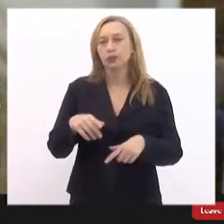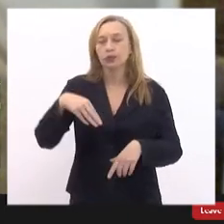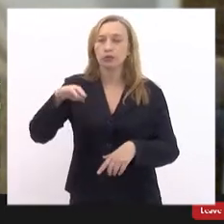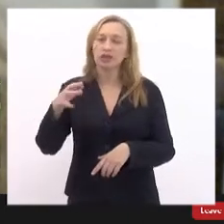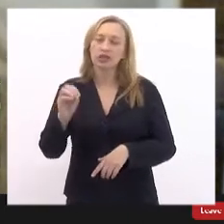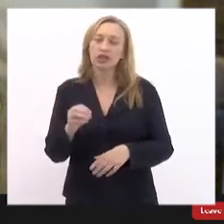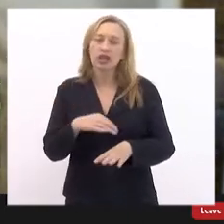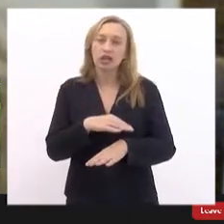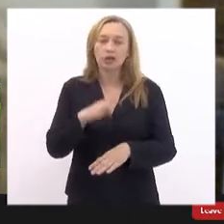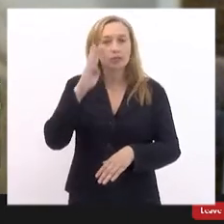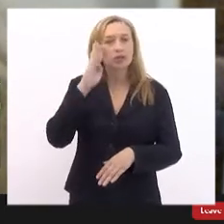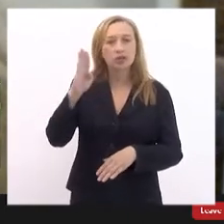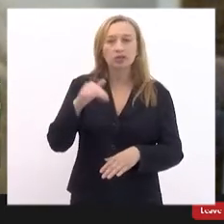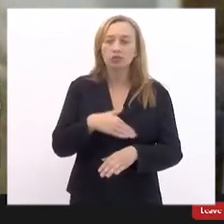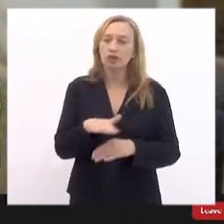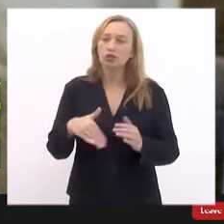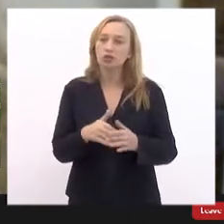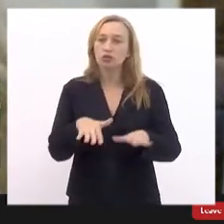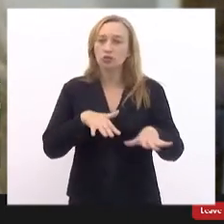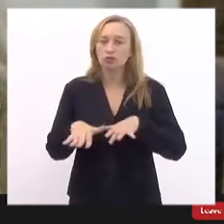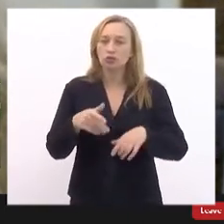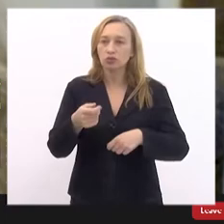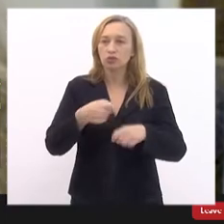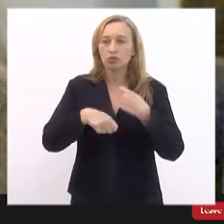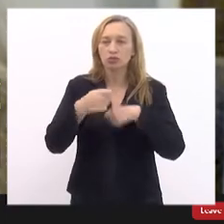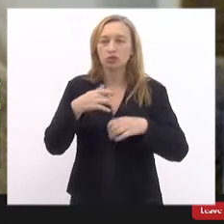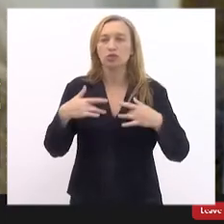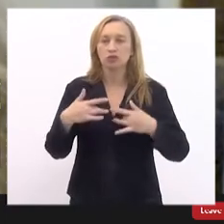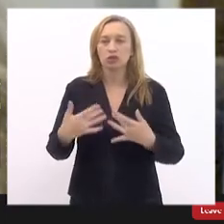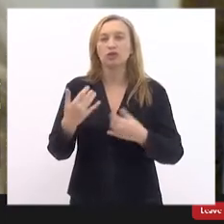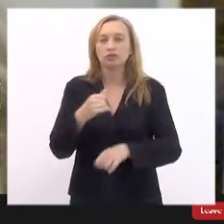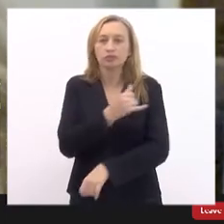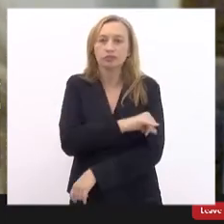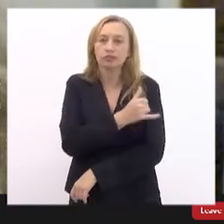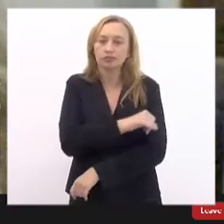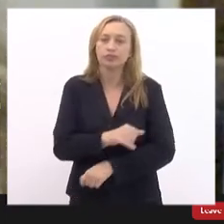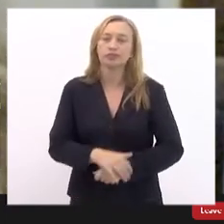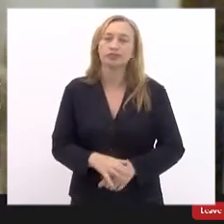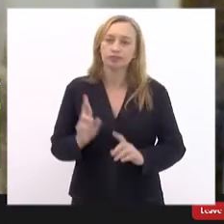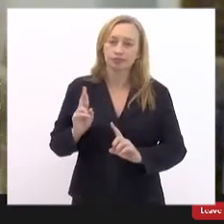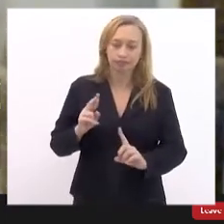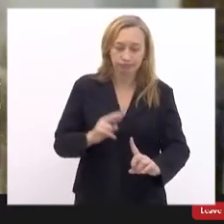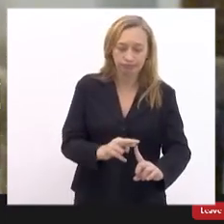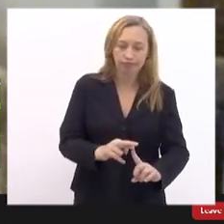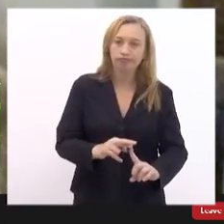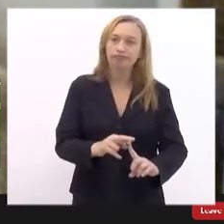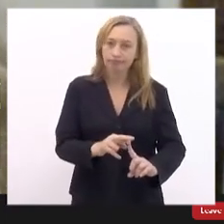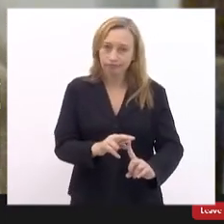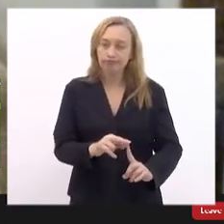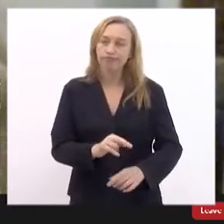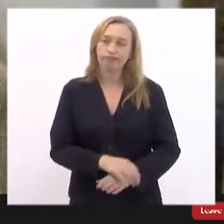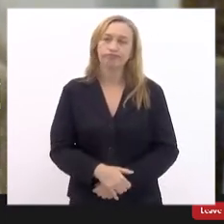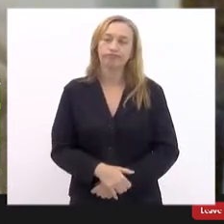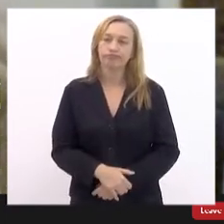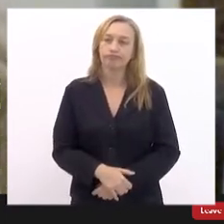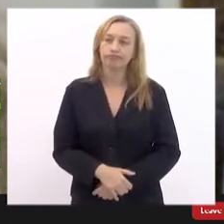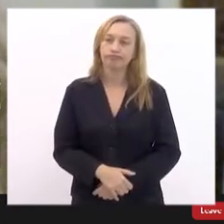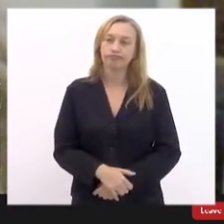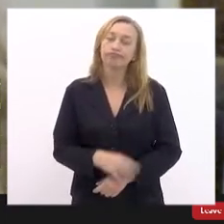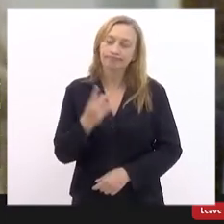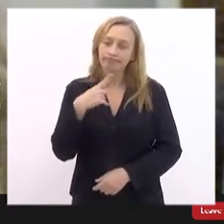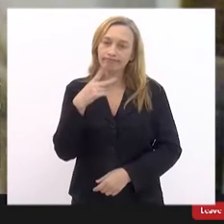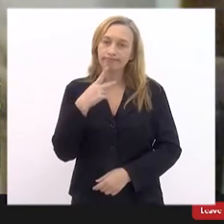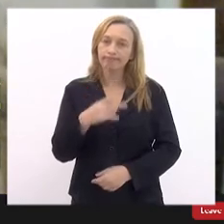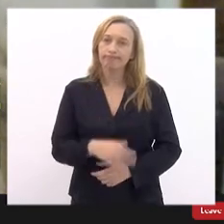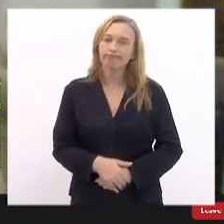para todo o movimento de economia solidária do Estado do Rio de Janeiro, com uma referência, e dizer